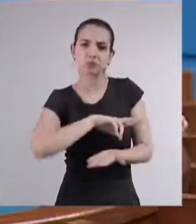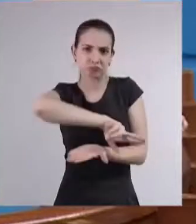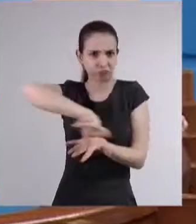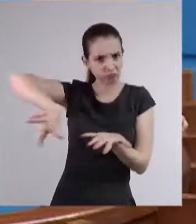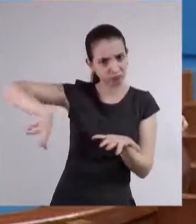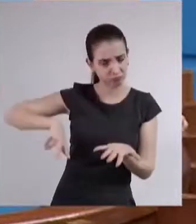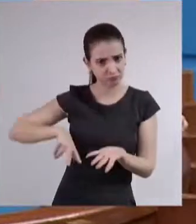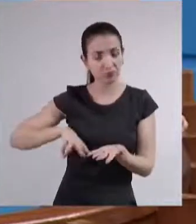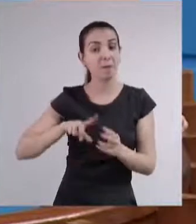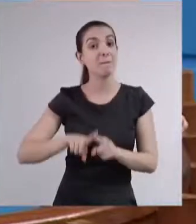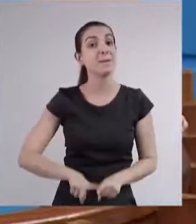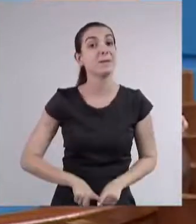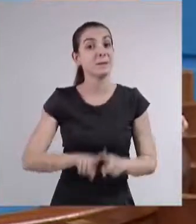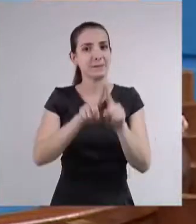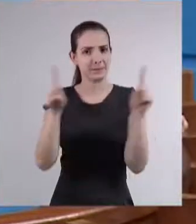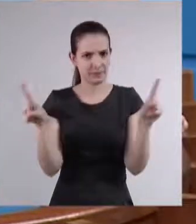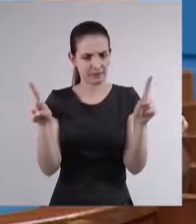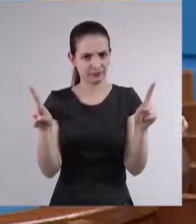Porém,